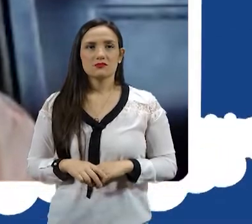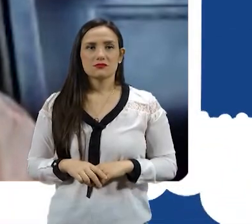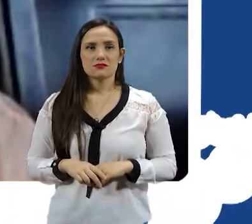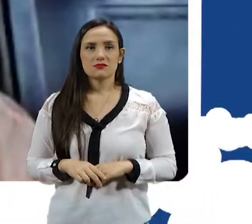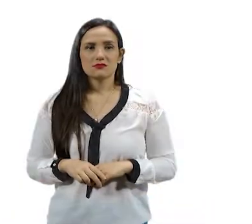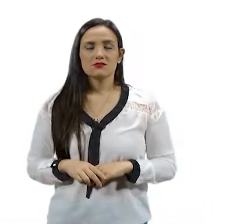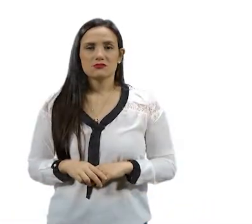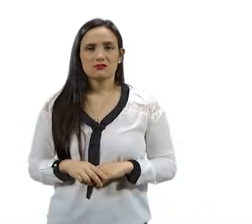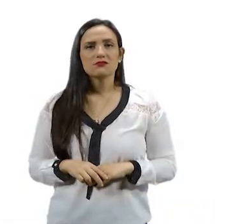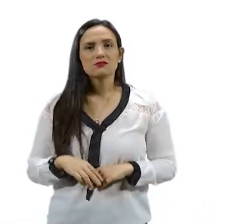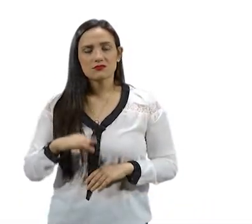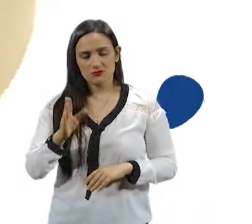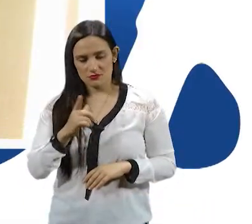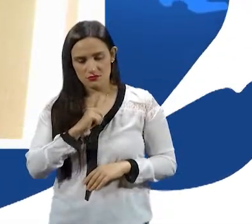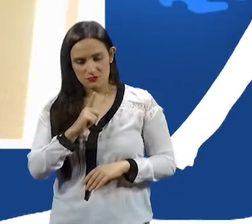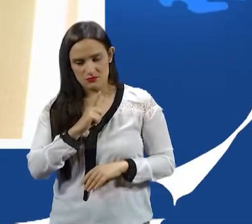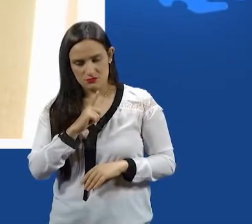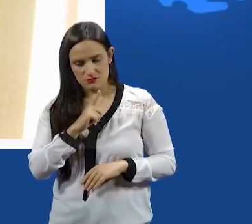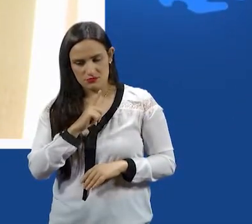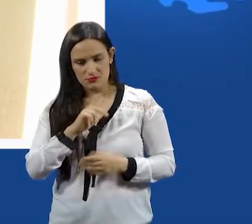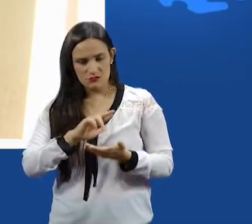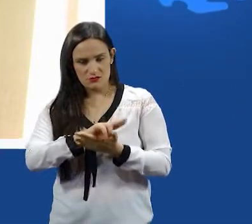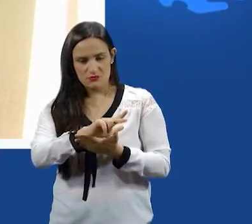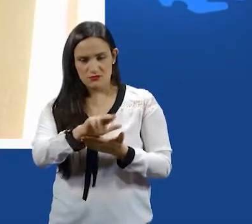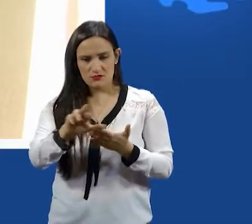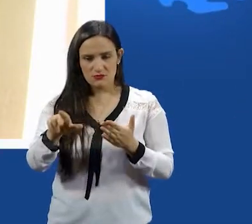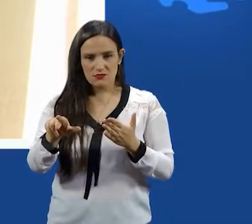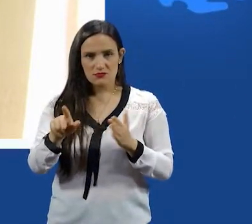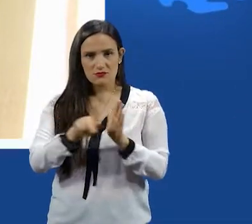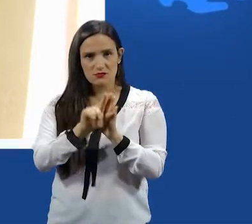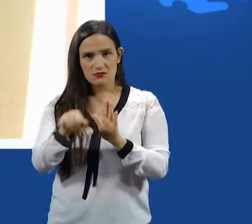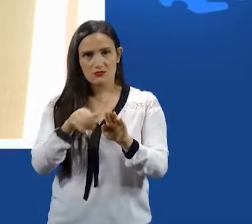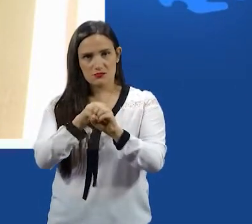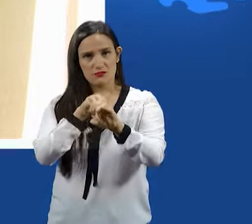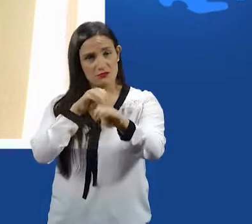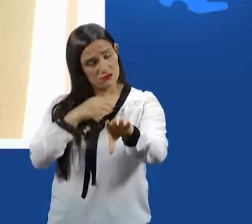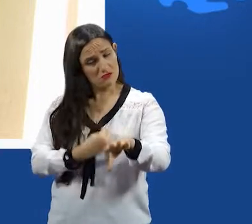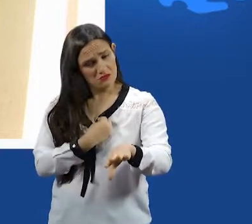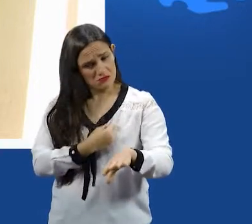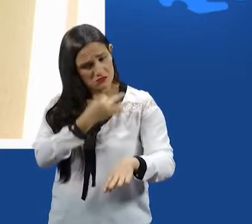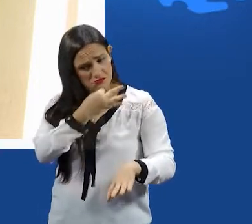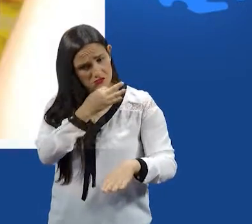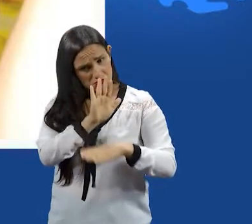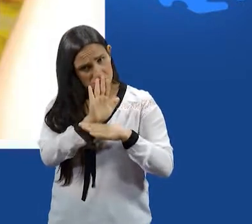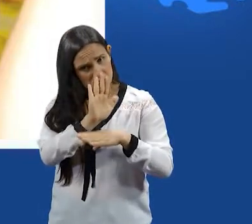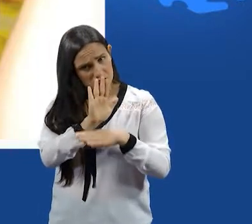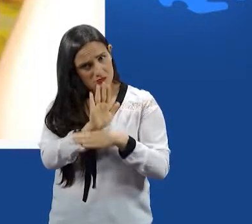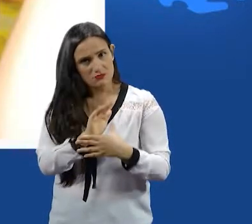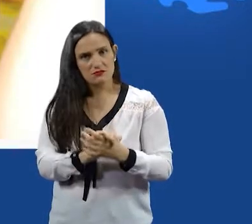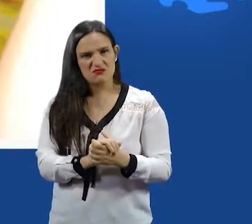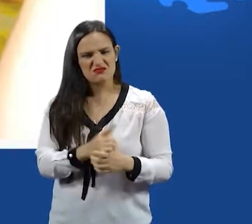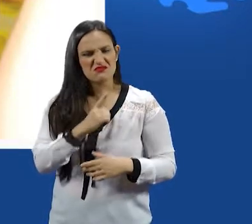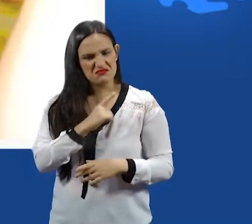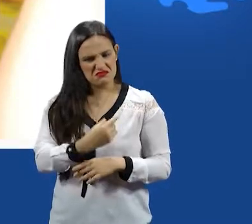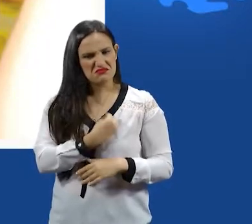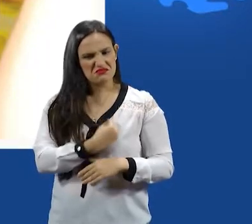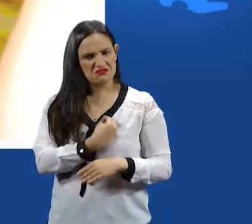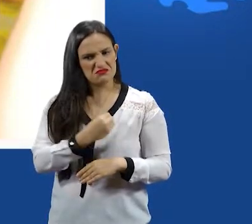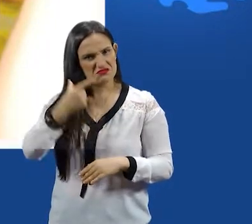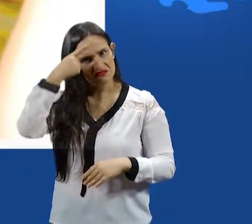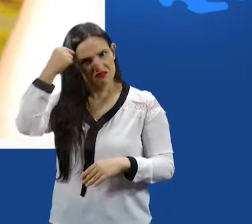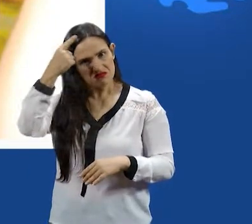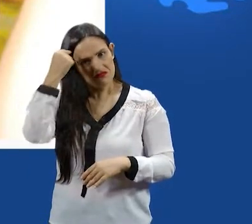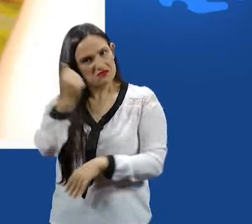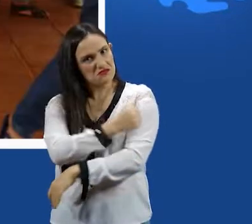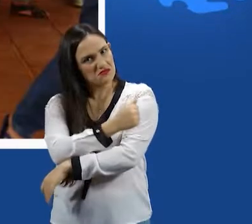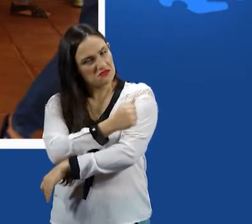de vários projetos de extensão universitária. Ele teve uma vida